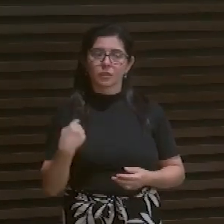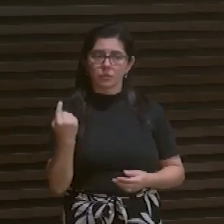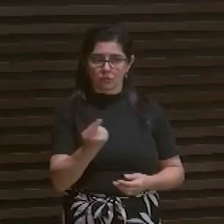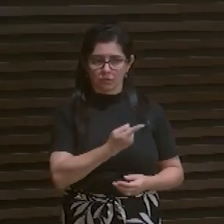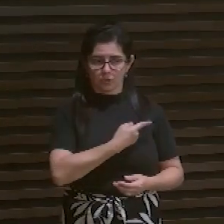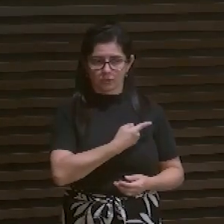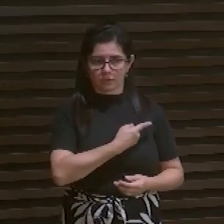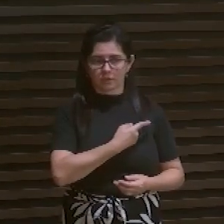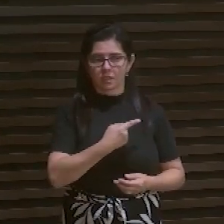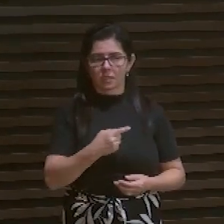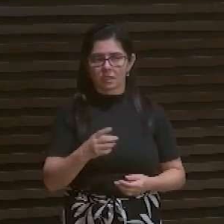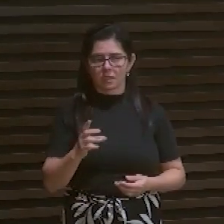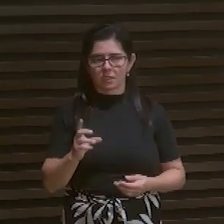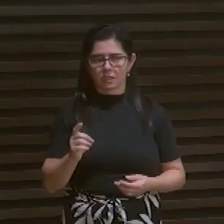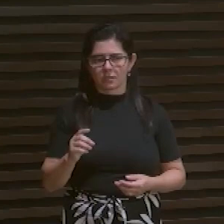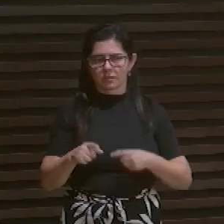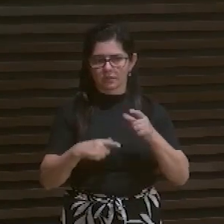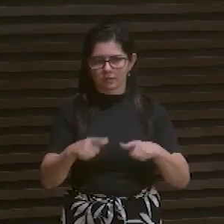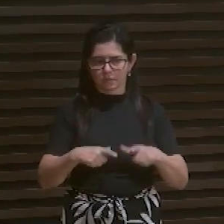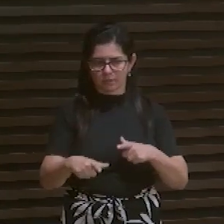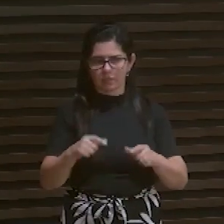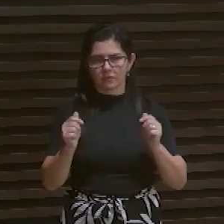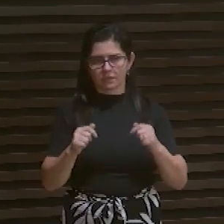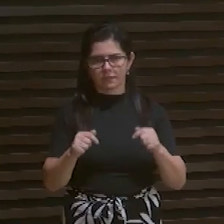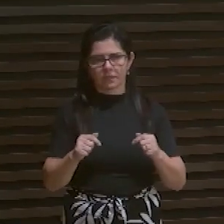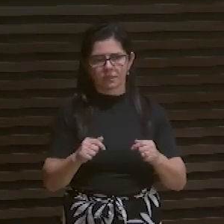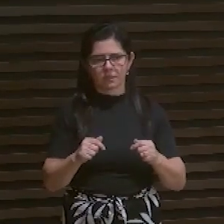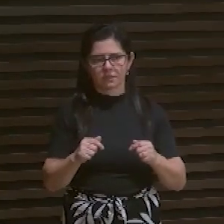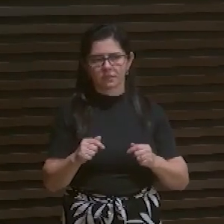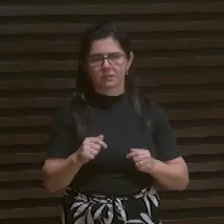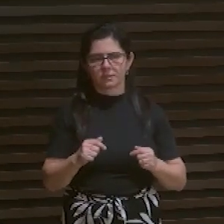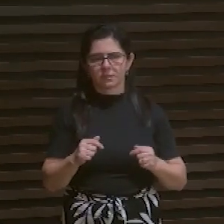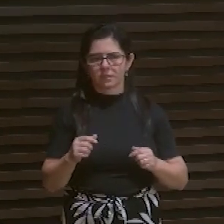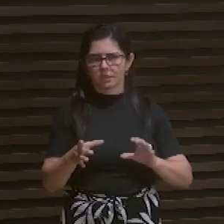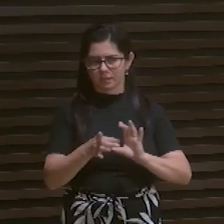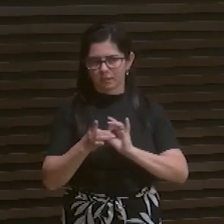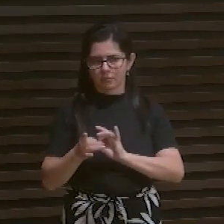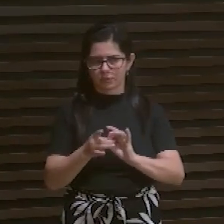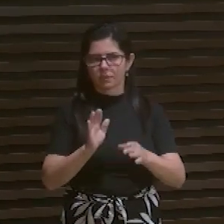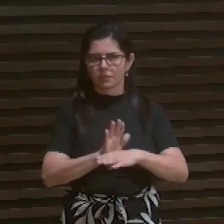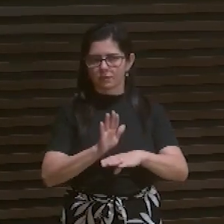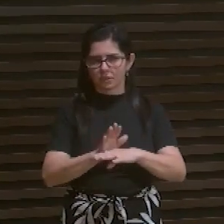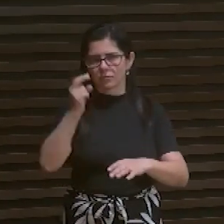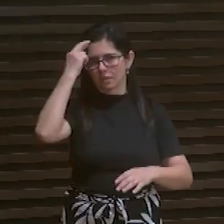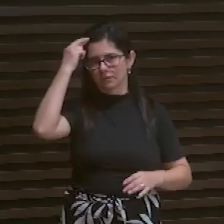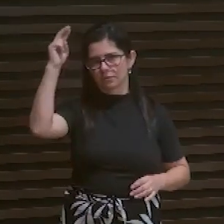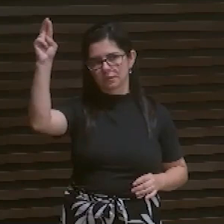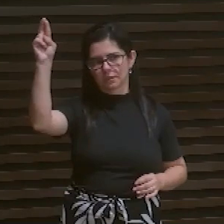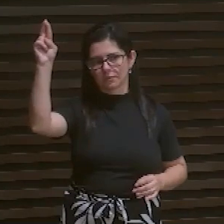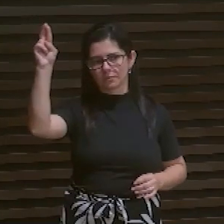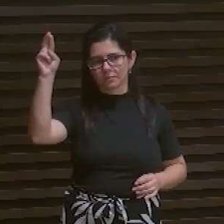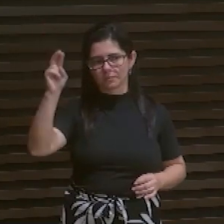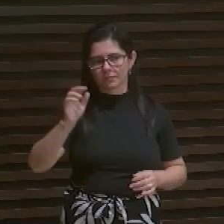nessa lavoura. Nós estamos aqui unidos, cooperando com o Senhor, cooperadores